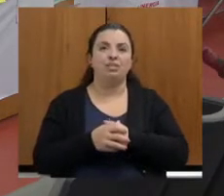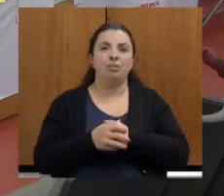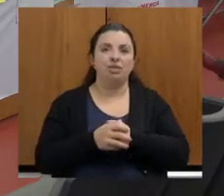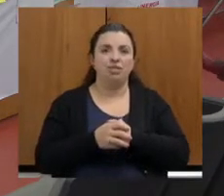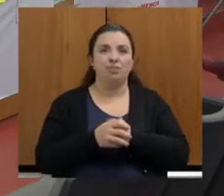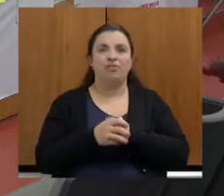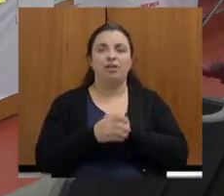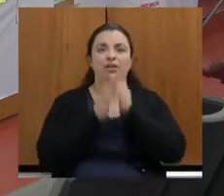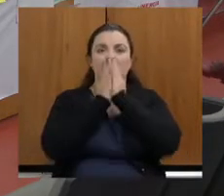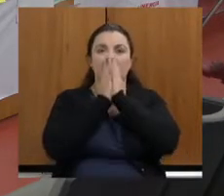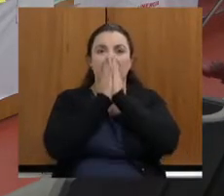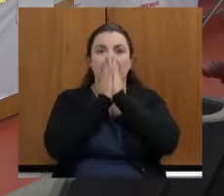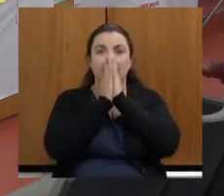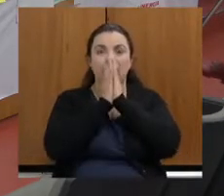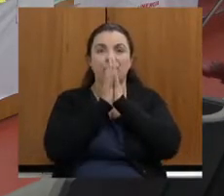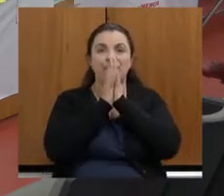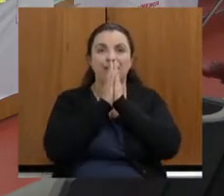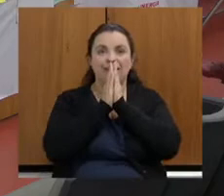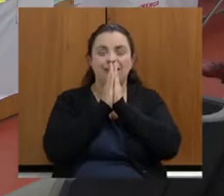oi oi